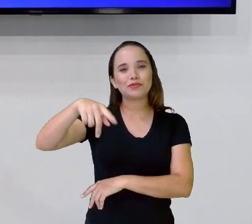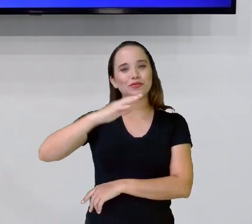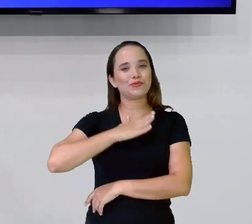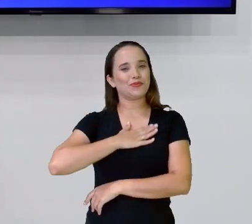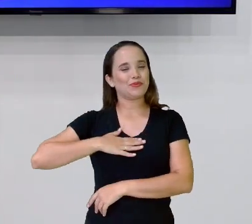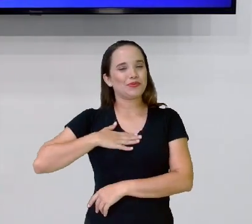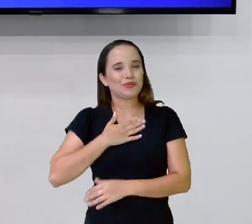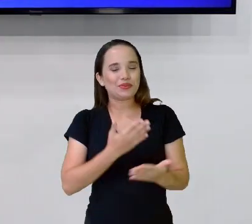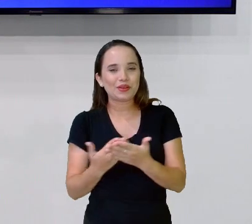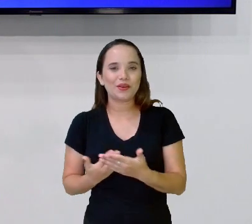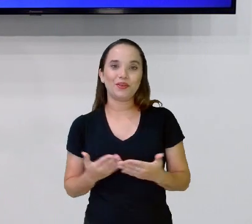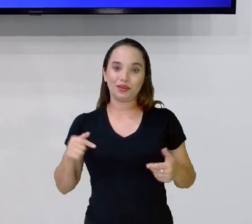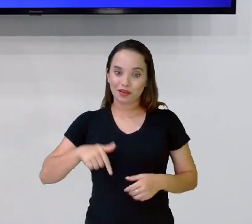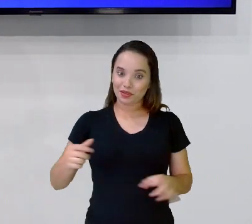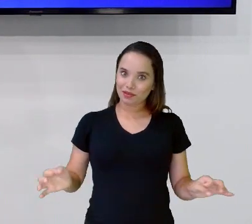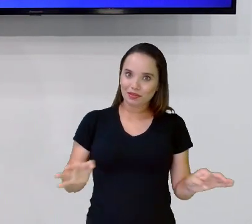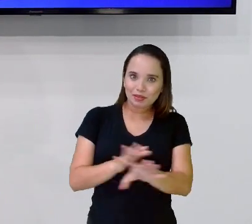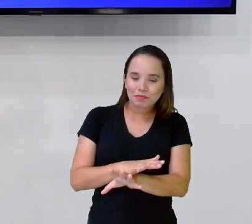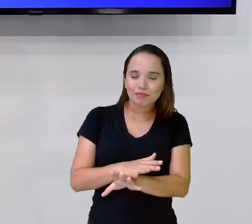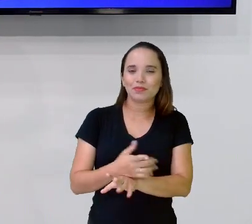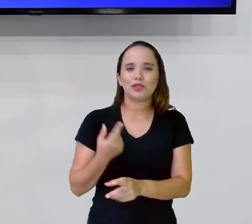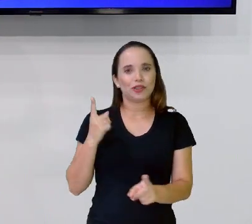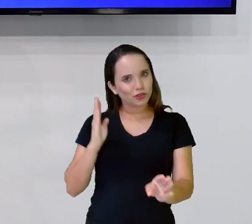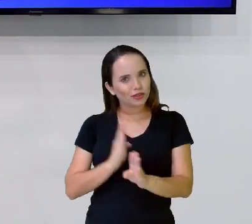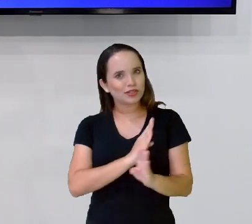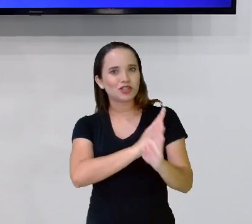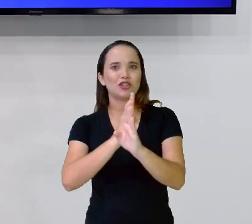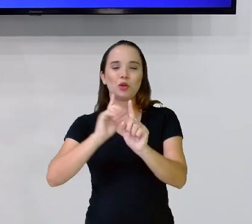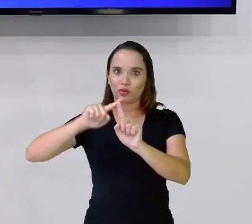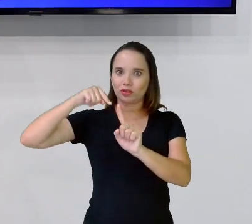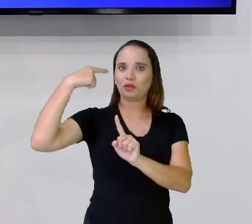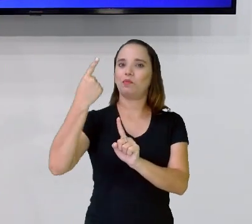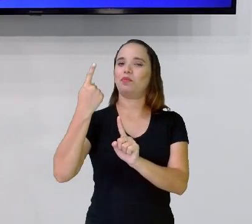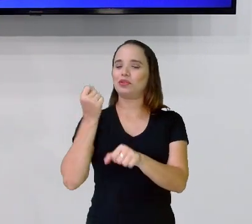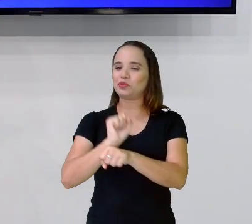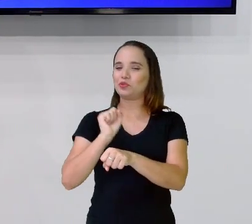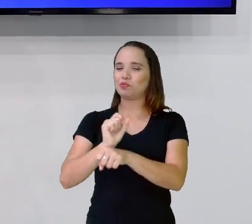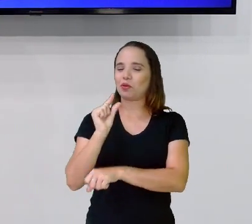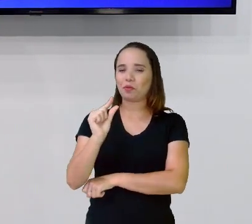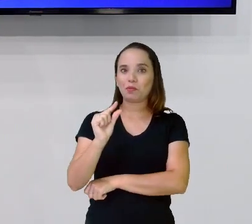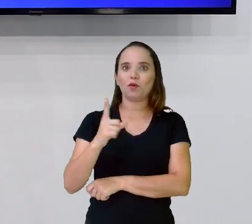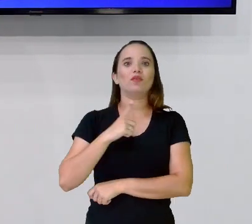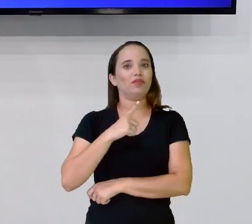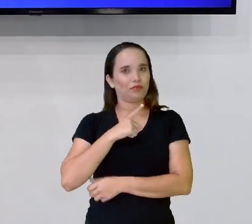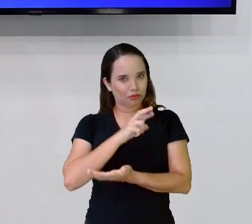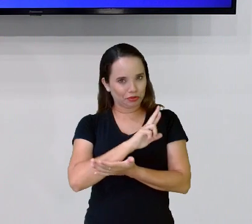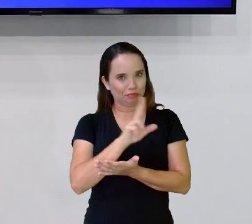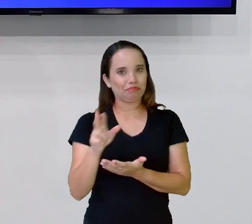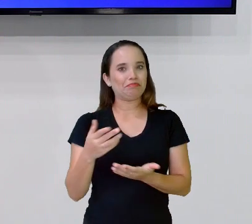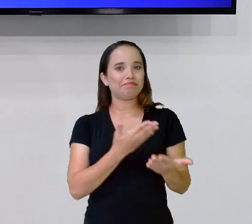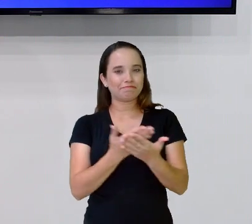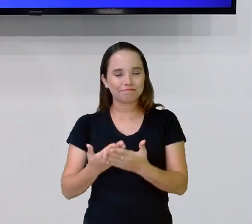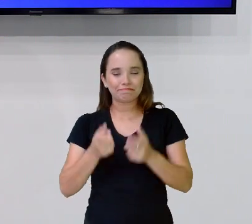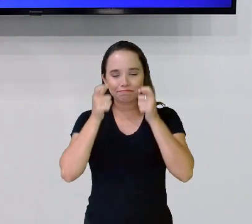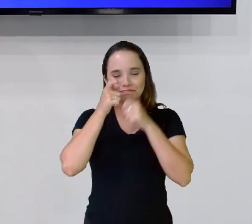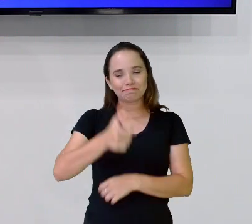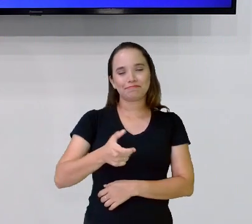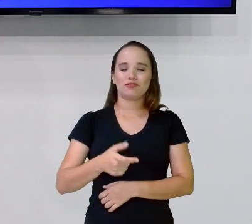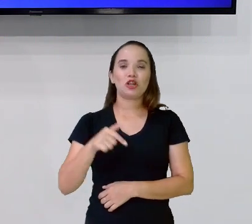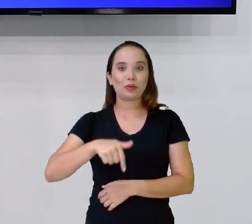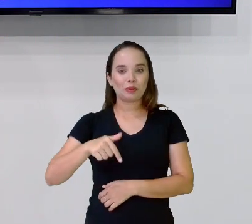aí da aula. A gente vai ficando por aqui, né? E a gente se encontra já já. Aguardem aí que vão ter várias aulas bem interessantes para a gente